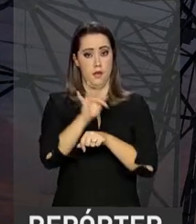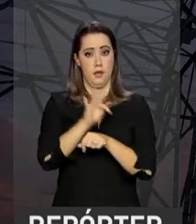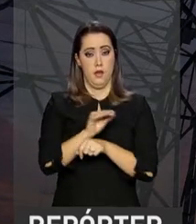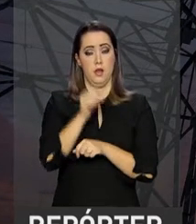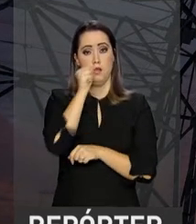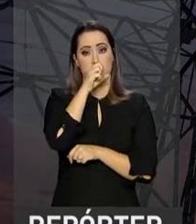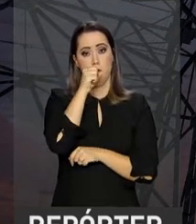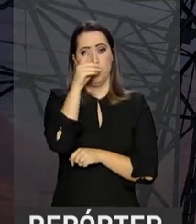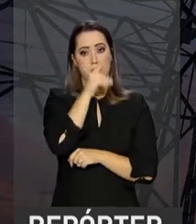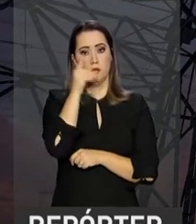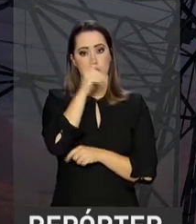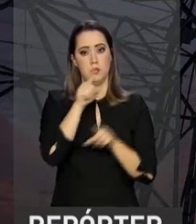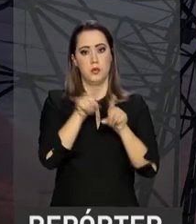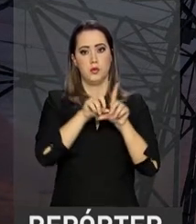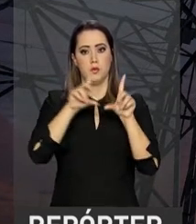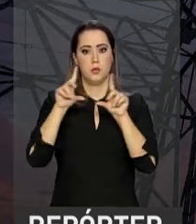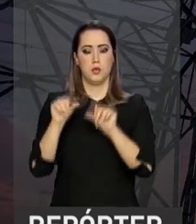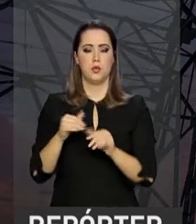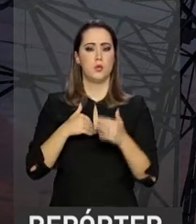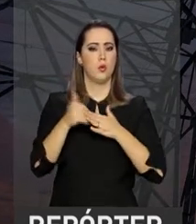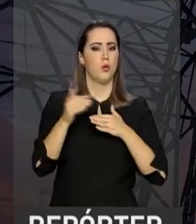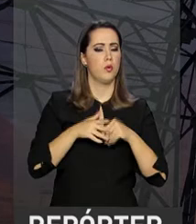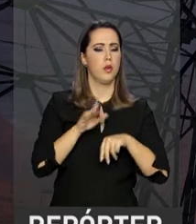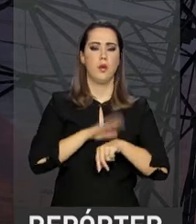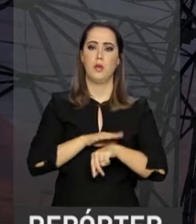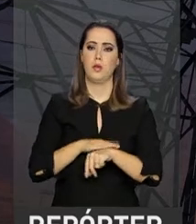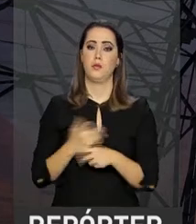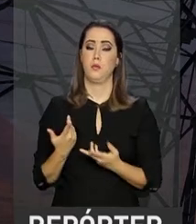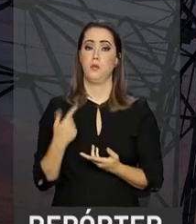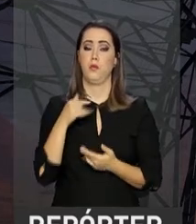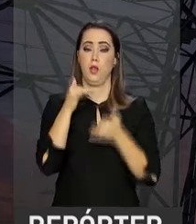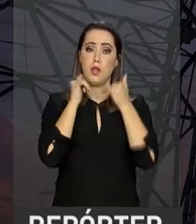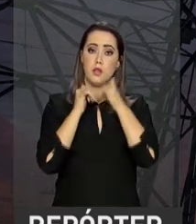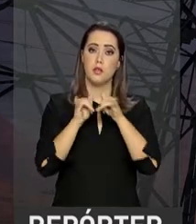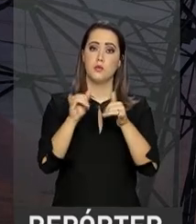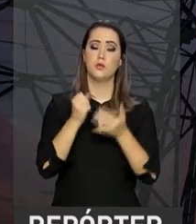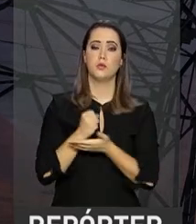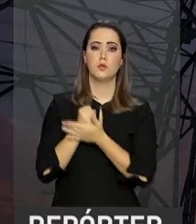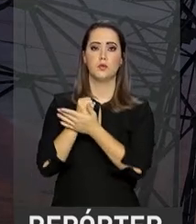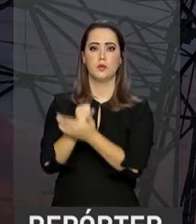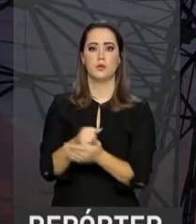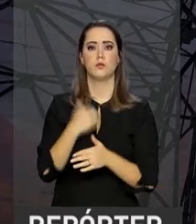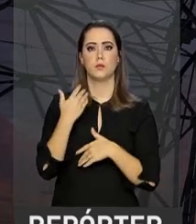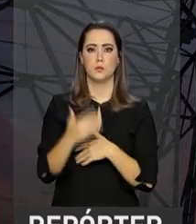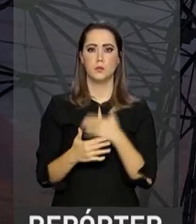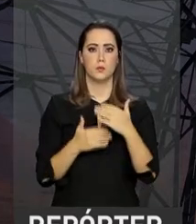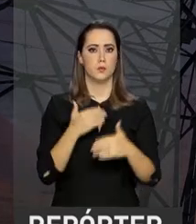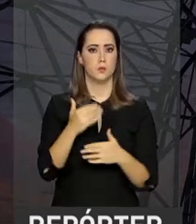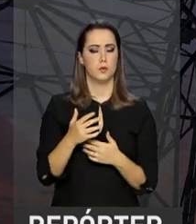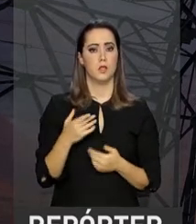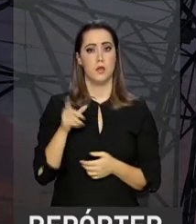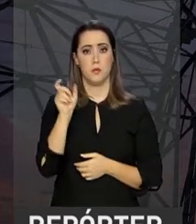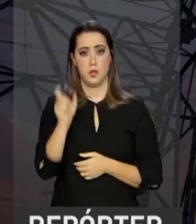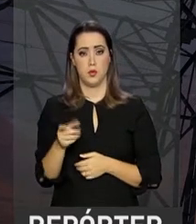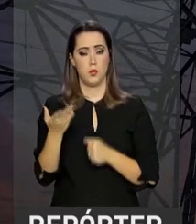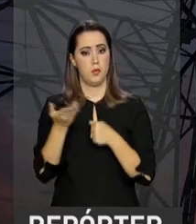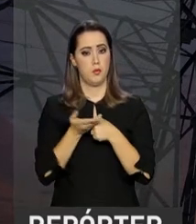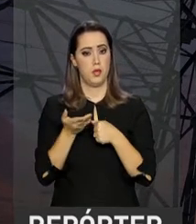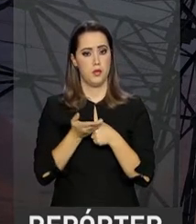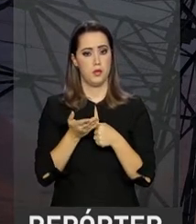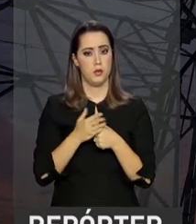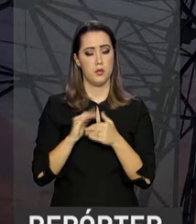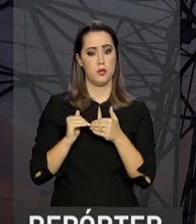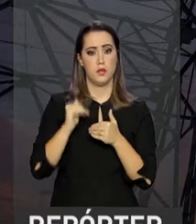o preço também cai para qualquer horário a tarifa vai ser disponibilizado de maneira gradual quem tem um consumo médio mensal